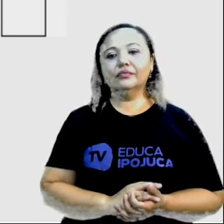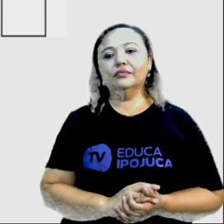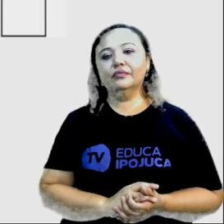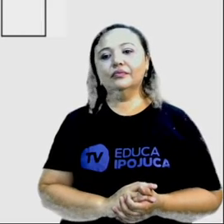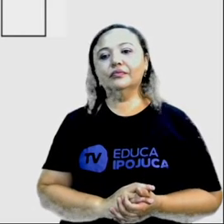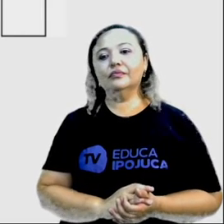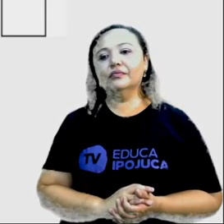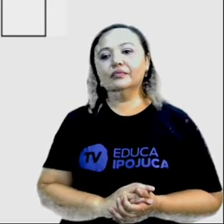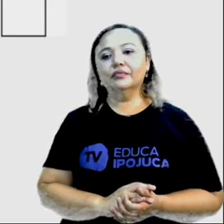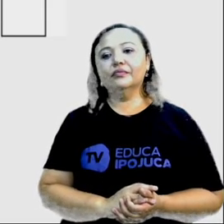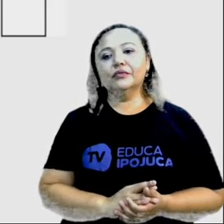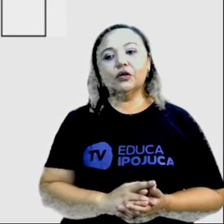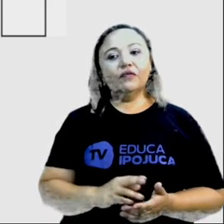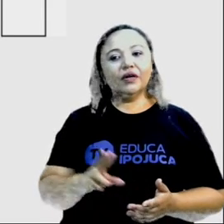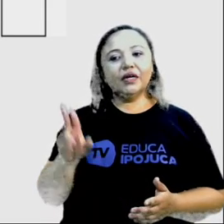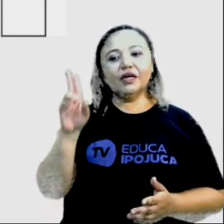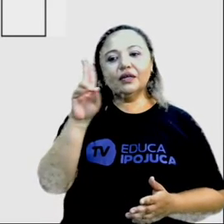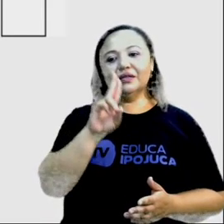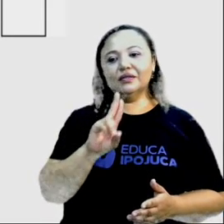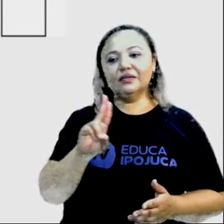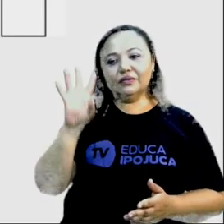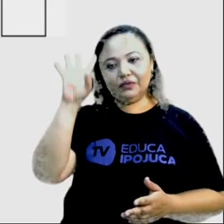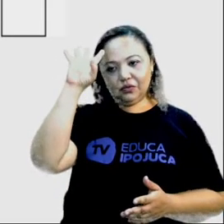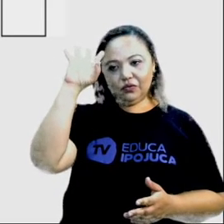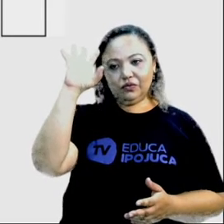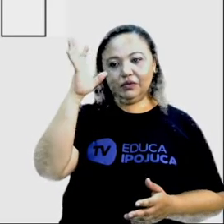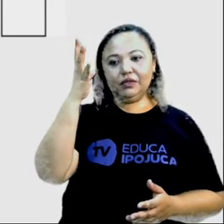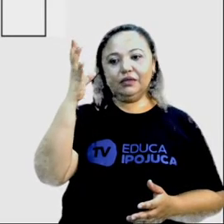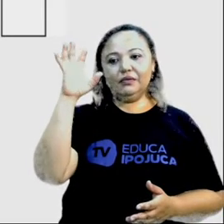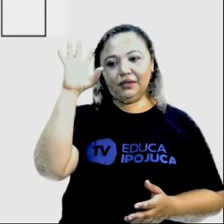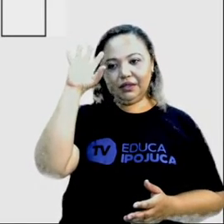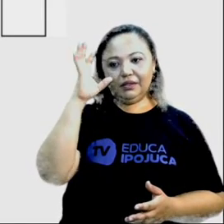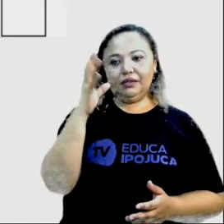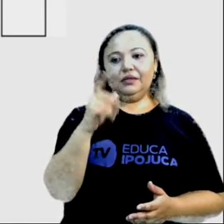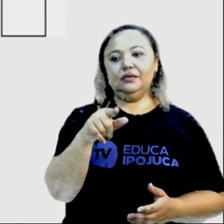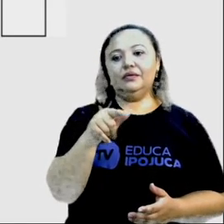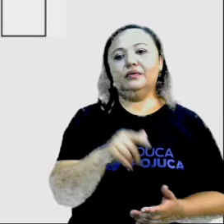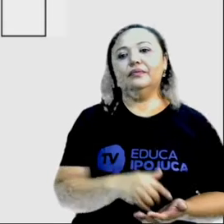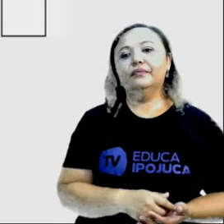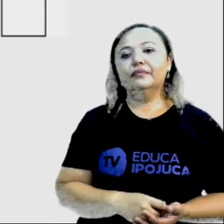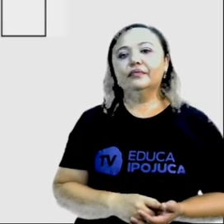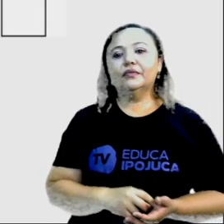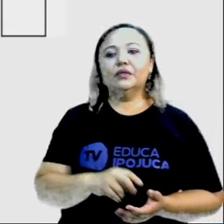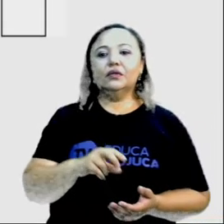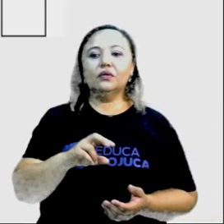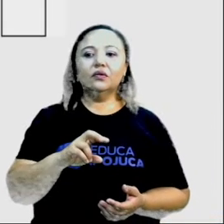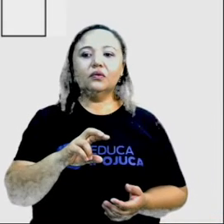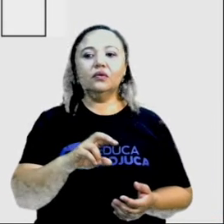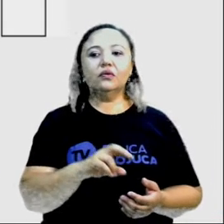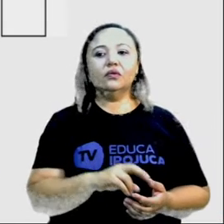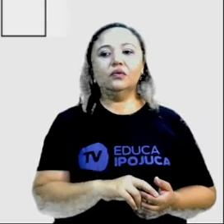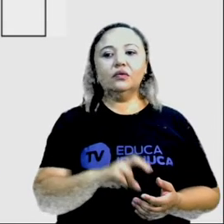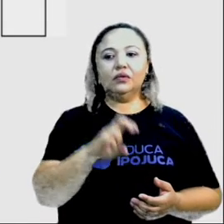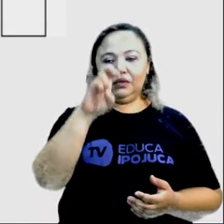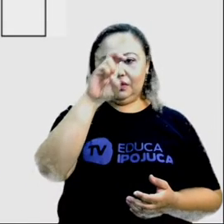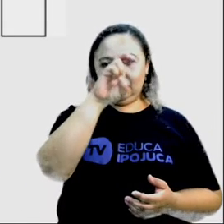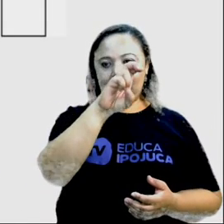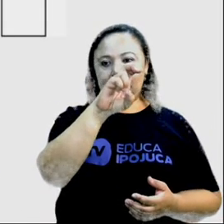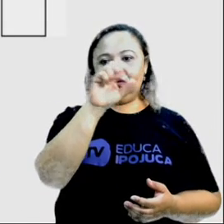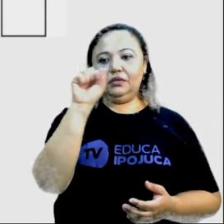ou solucionar algumas operações. Aí temos aí, ó, 58,